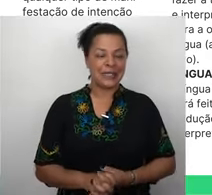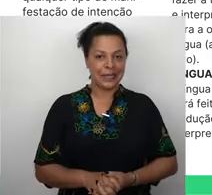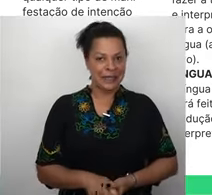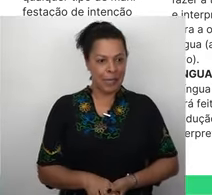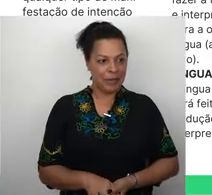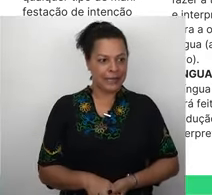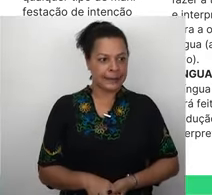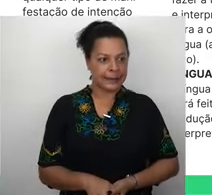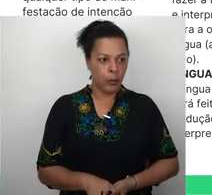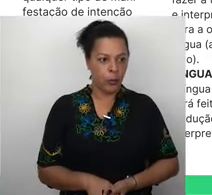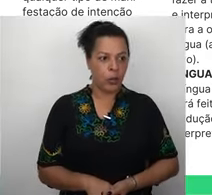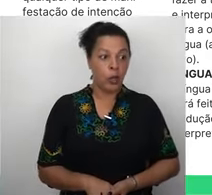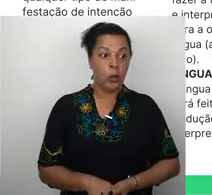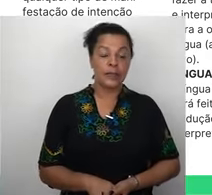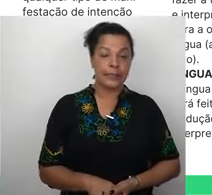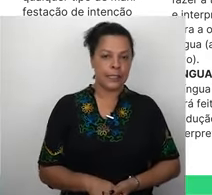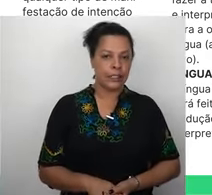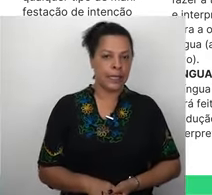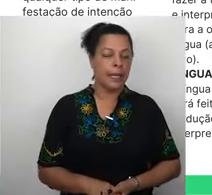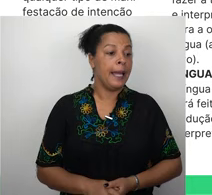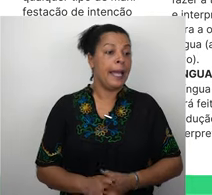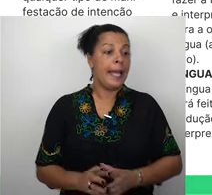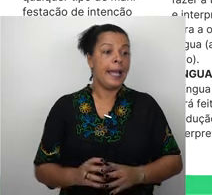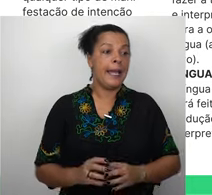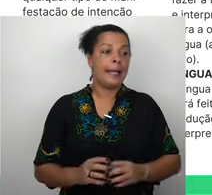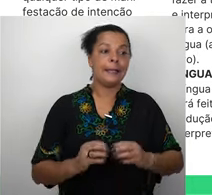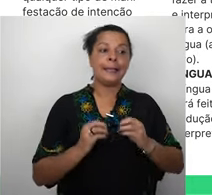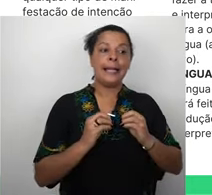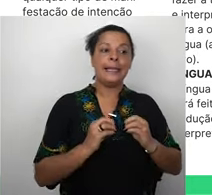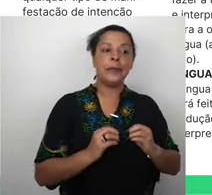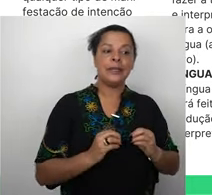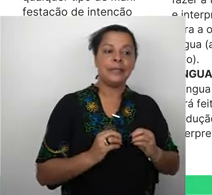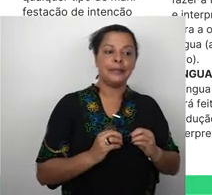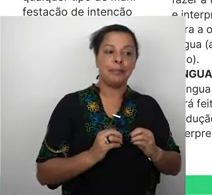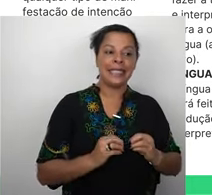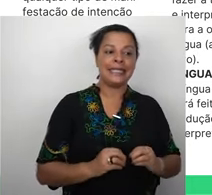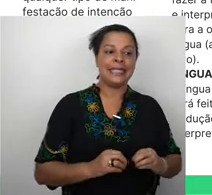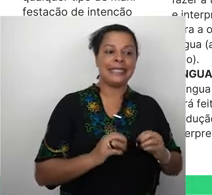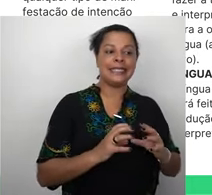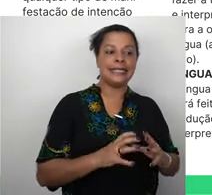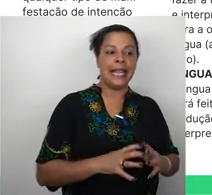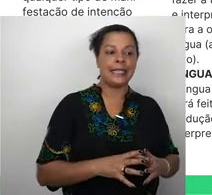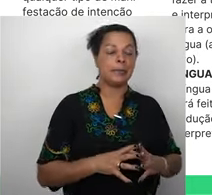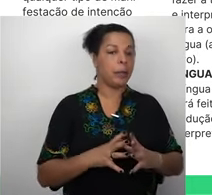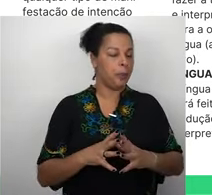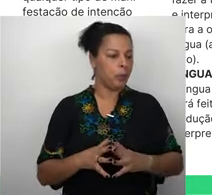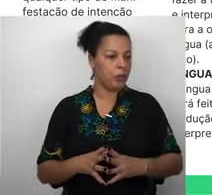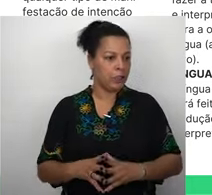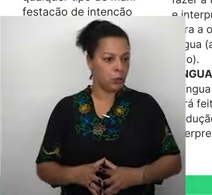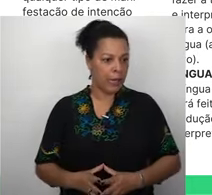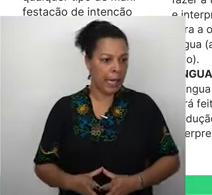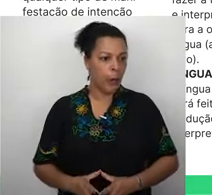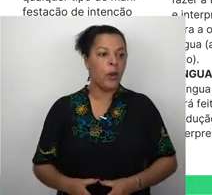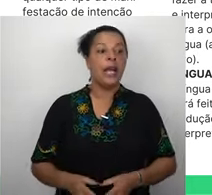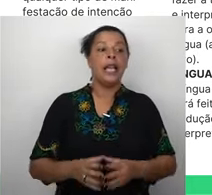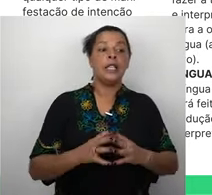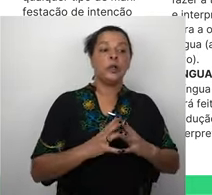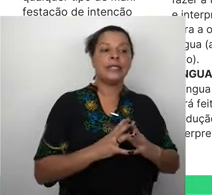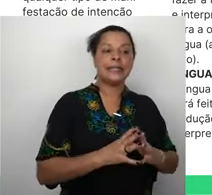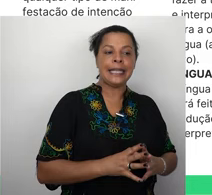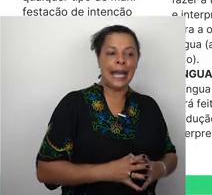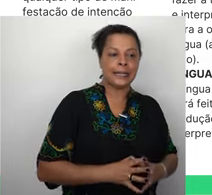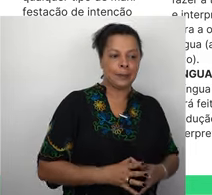Modalidades da tradução e interpretação, ou seja, é da língua brasileira de sinais para o português